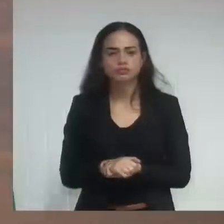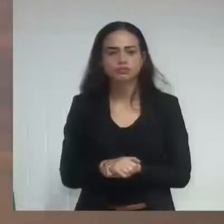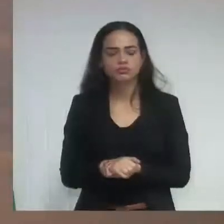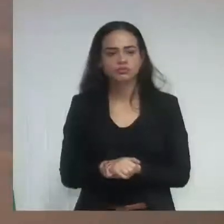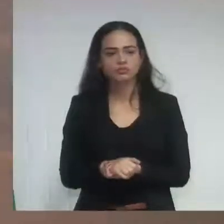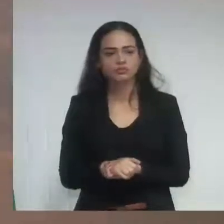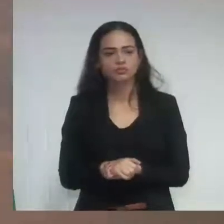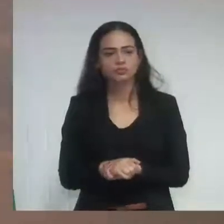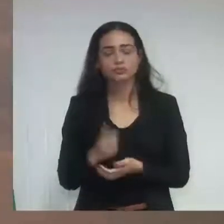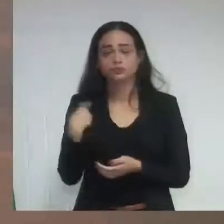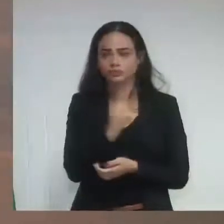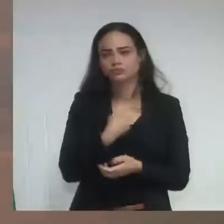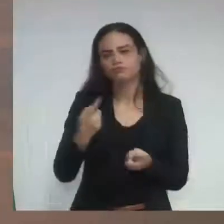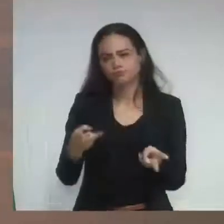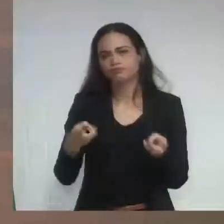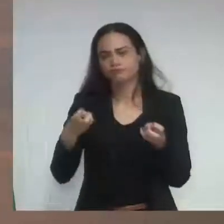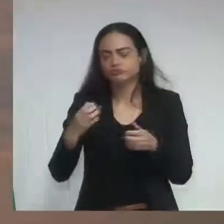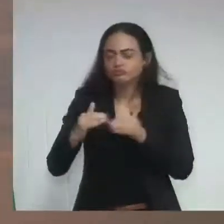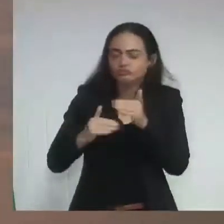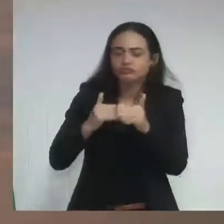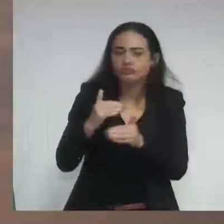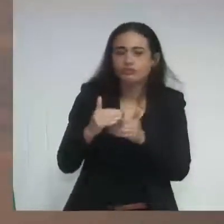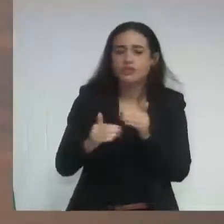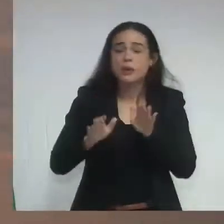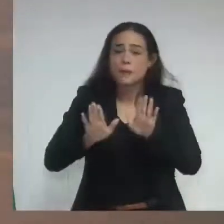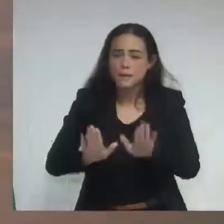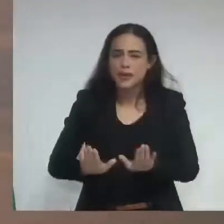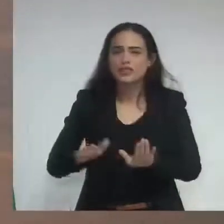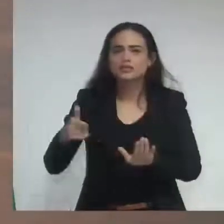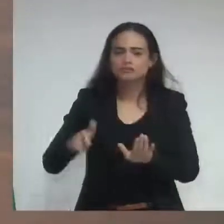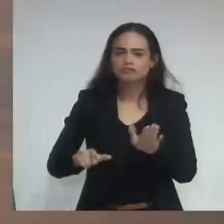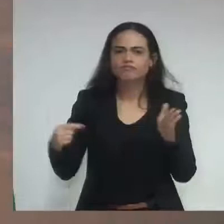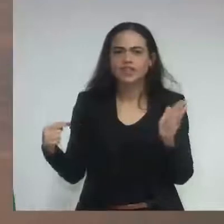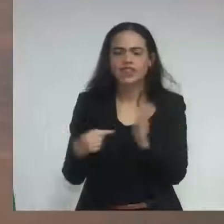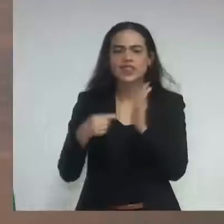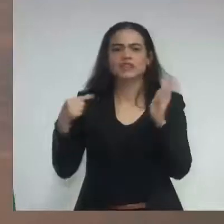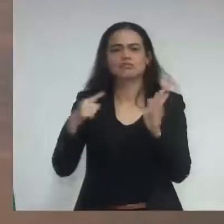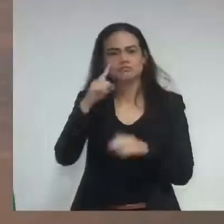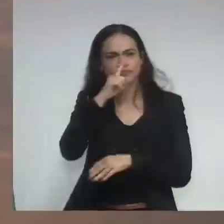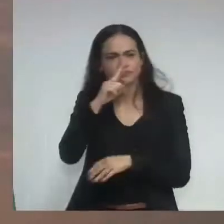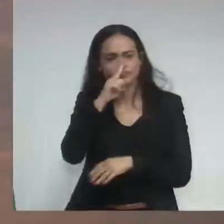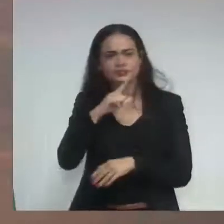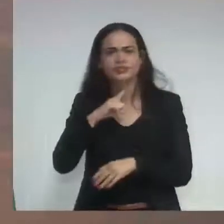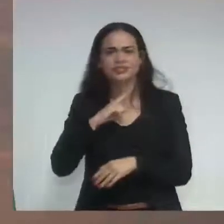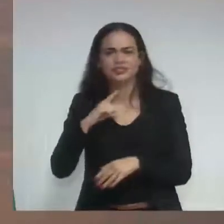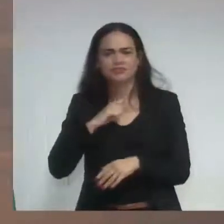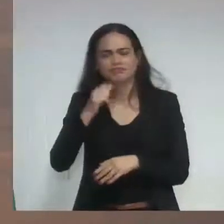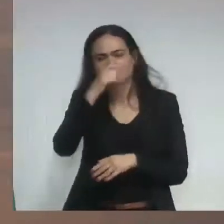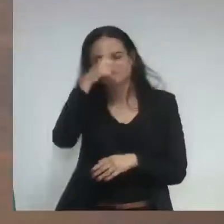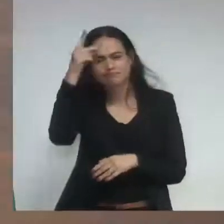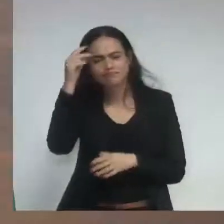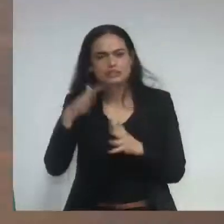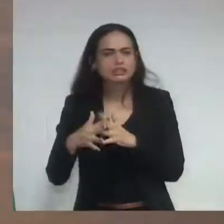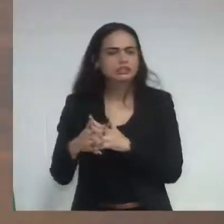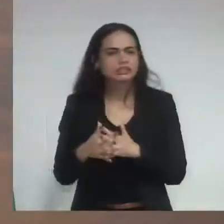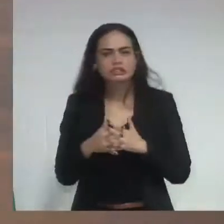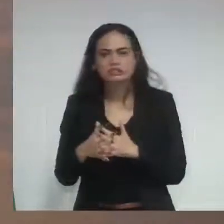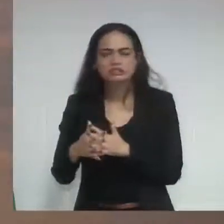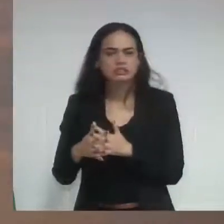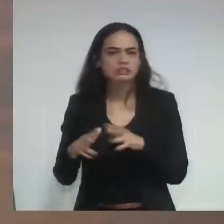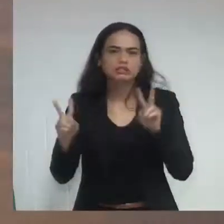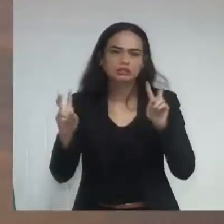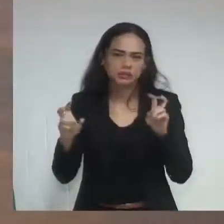reconhecemos avanços, mas denunciamos arbitrariedades e contradições do governo, como essas duas